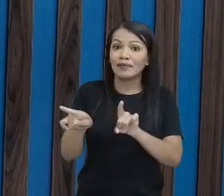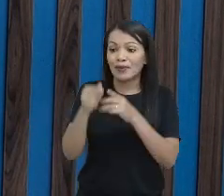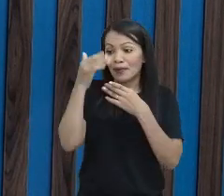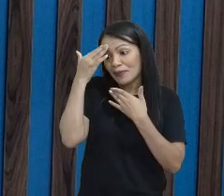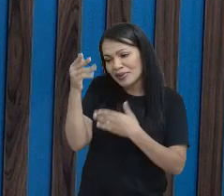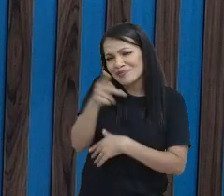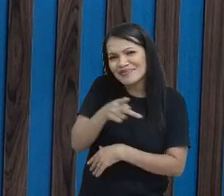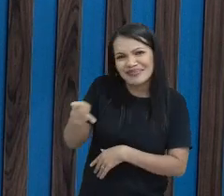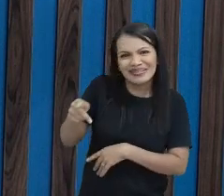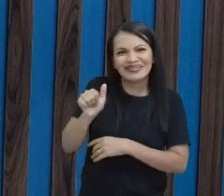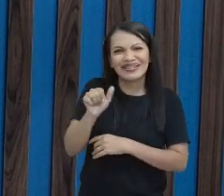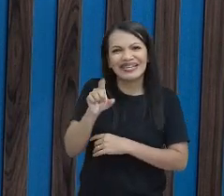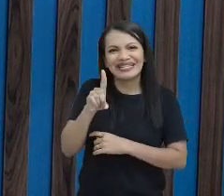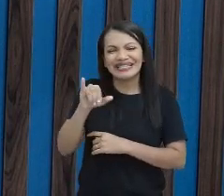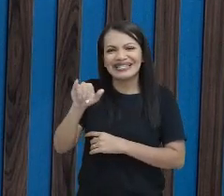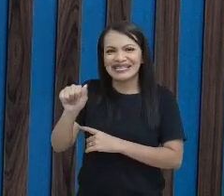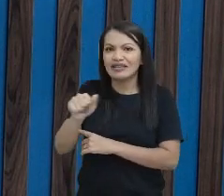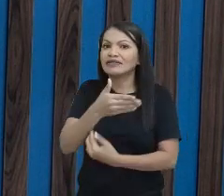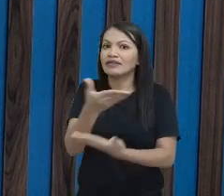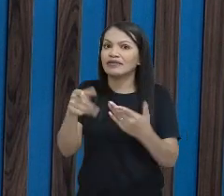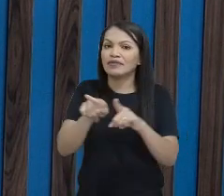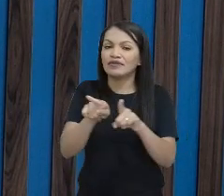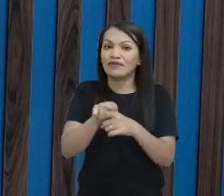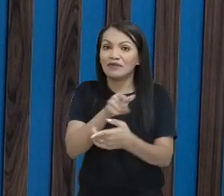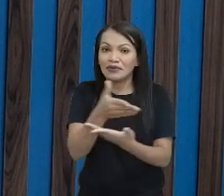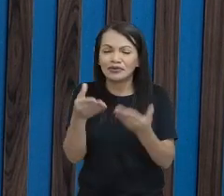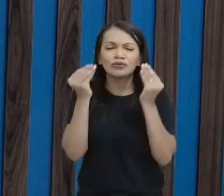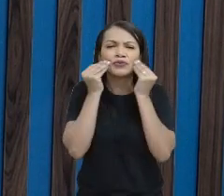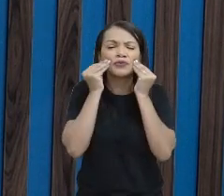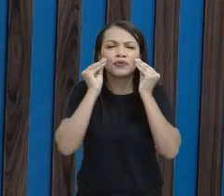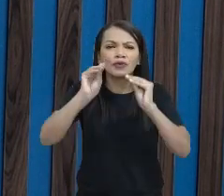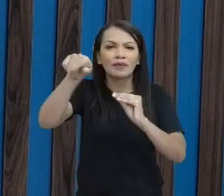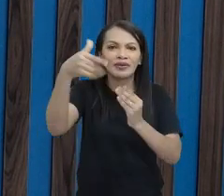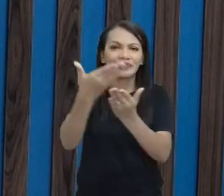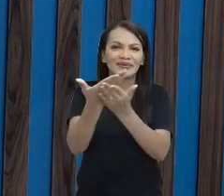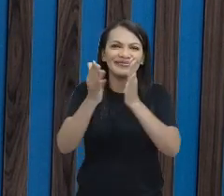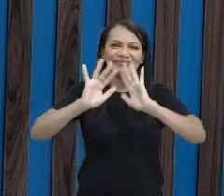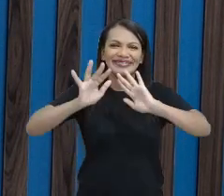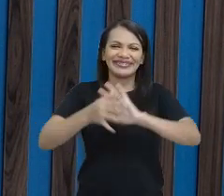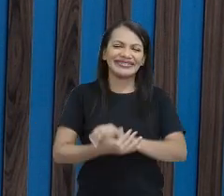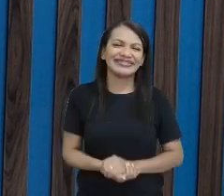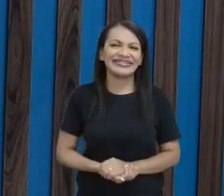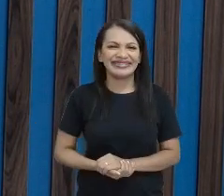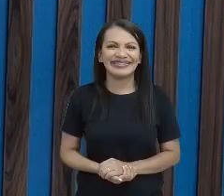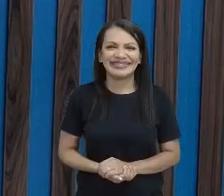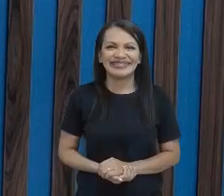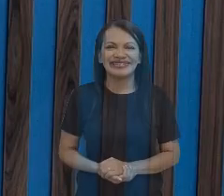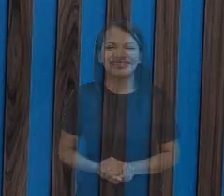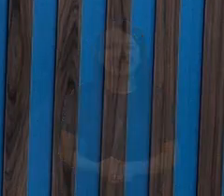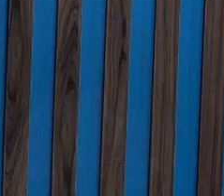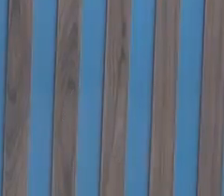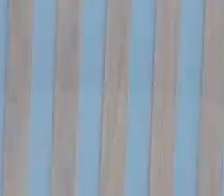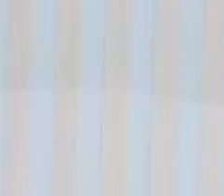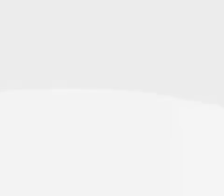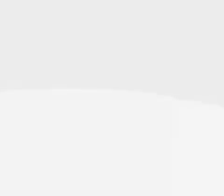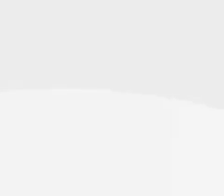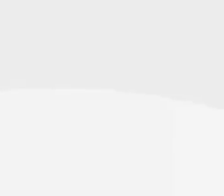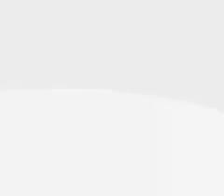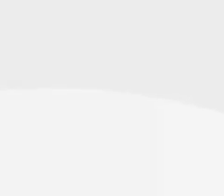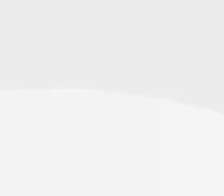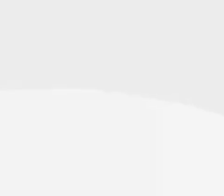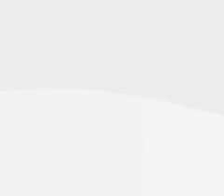professora Adriana. E obrigada a vocês que estão aí. Um beijo e até a próxima.